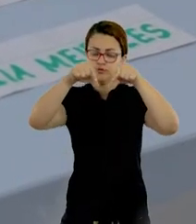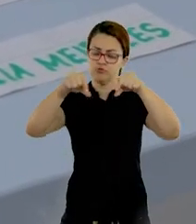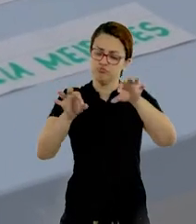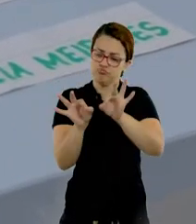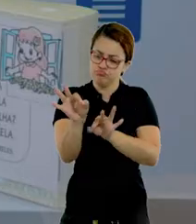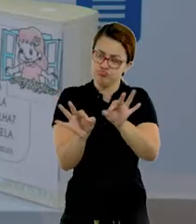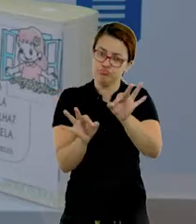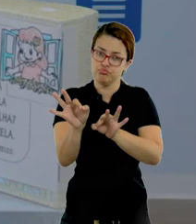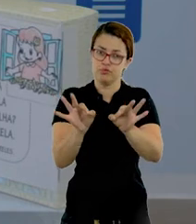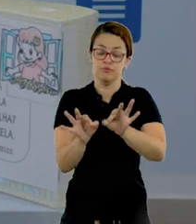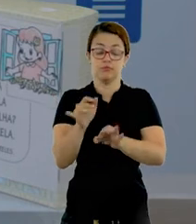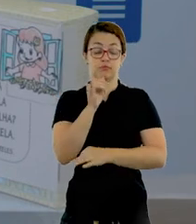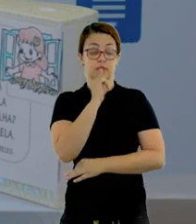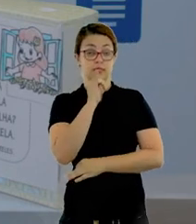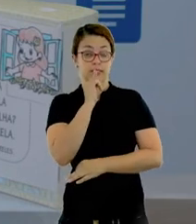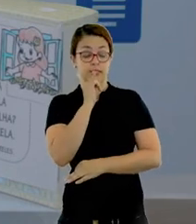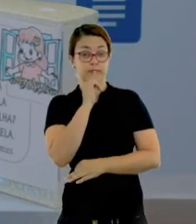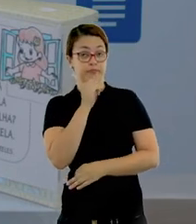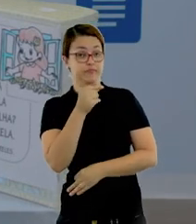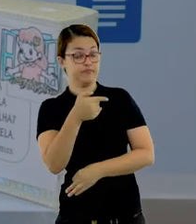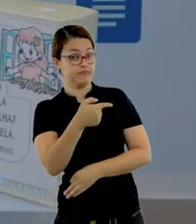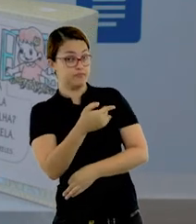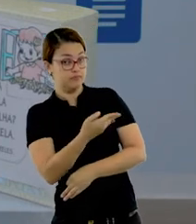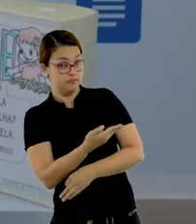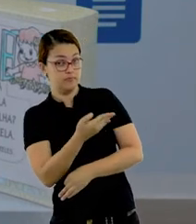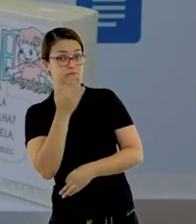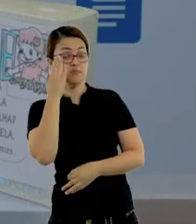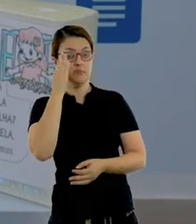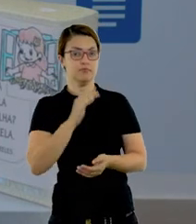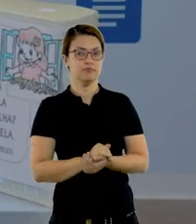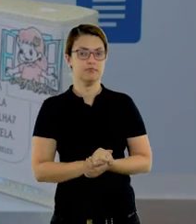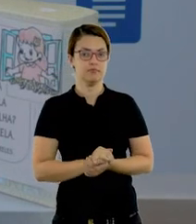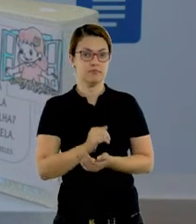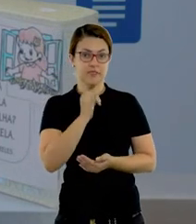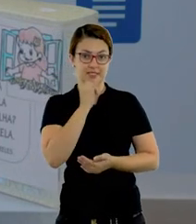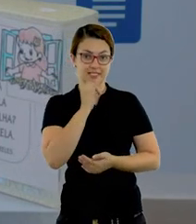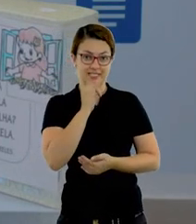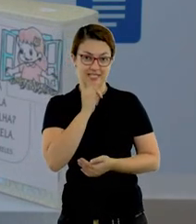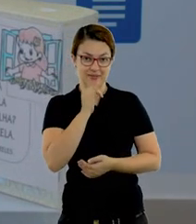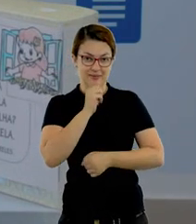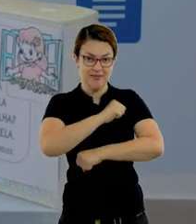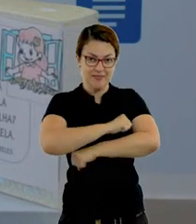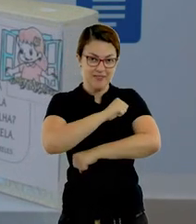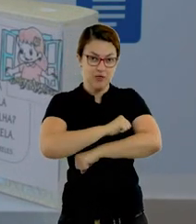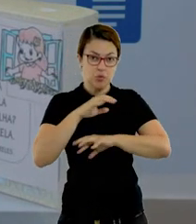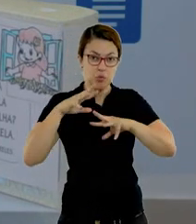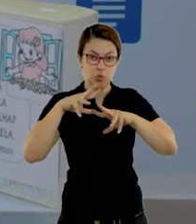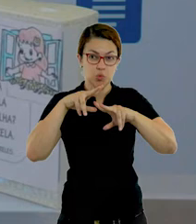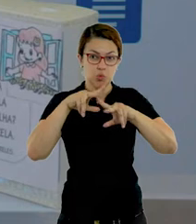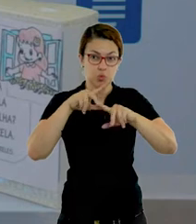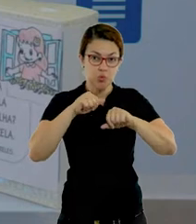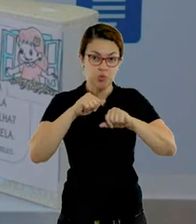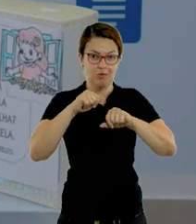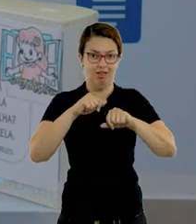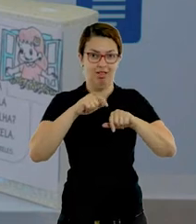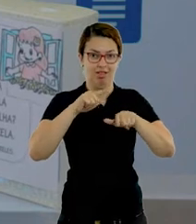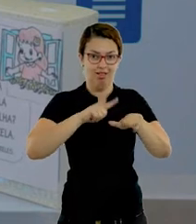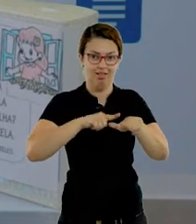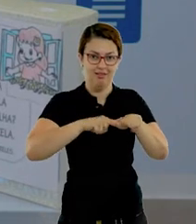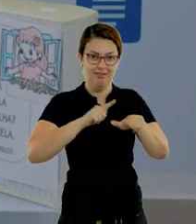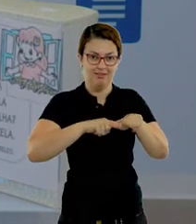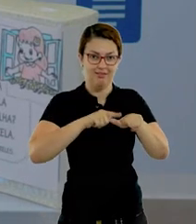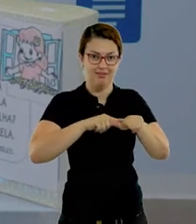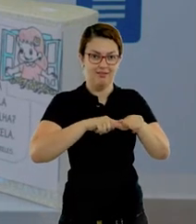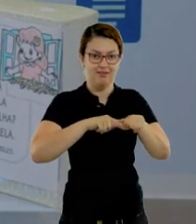tá? Aqui, por exemplo, olha, as letrinhas todas da janela estão aqui. Eu já separei as